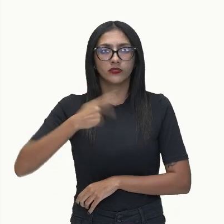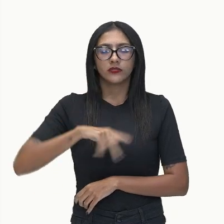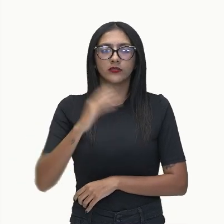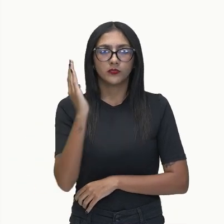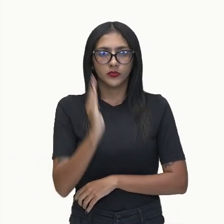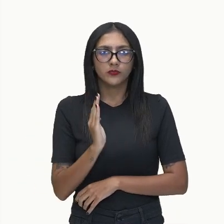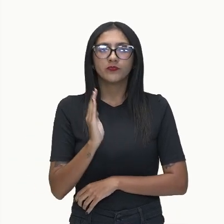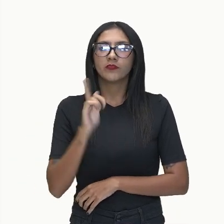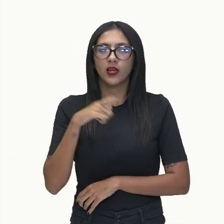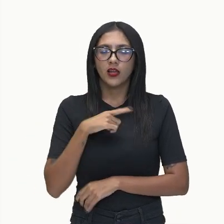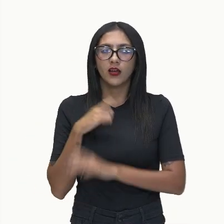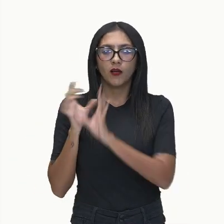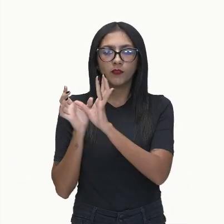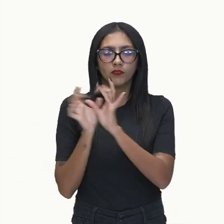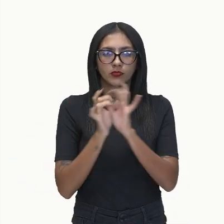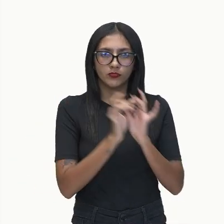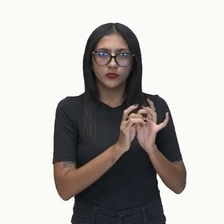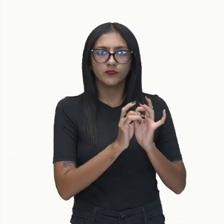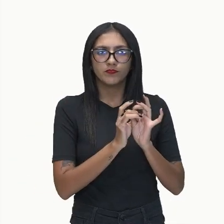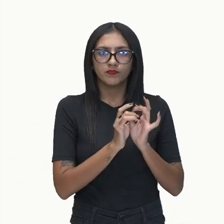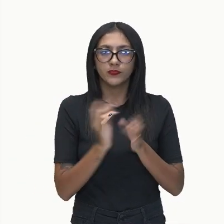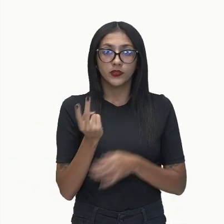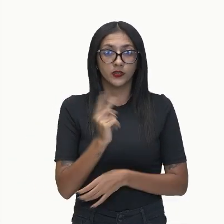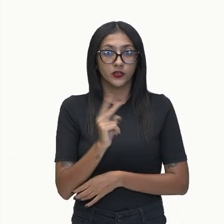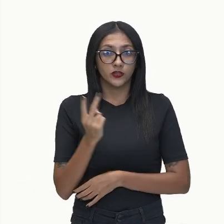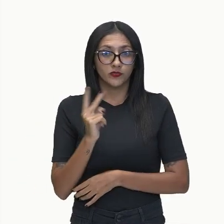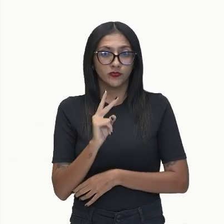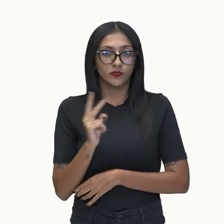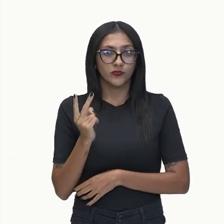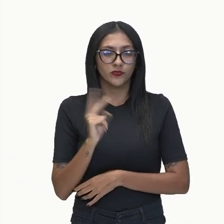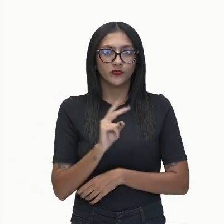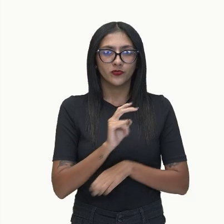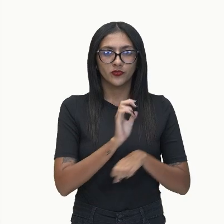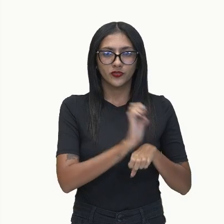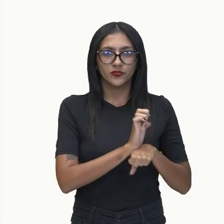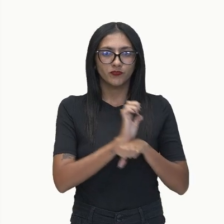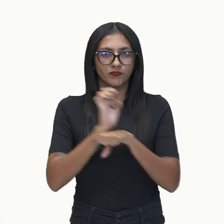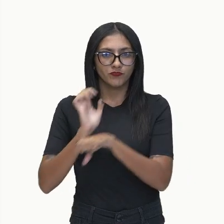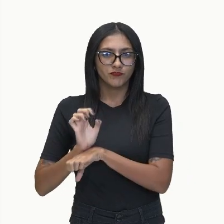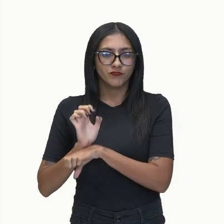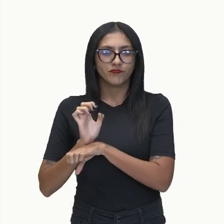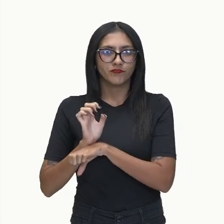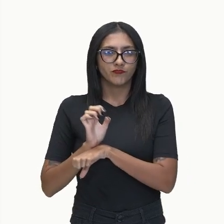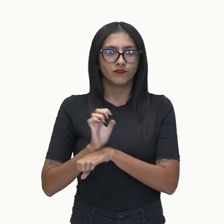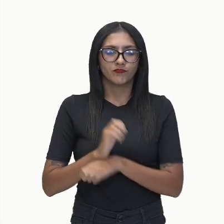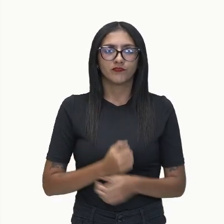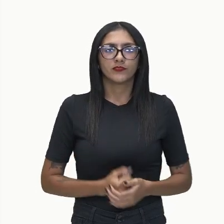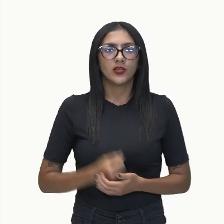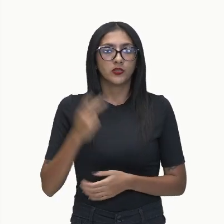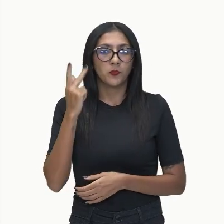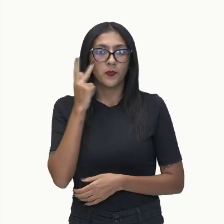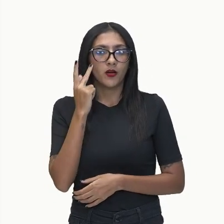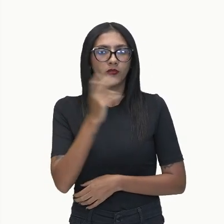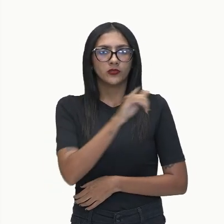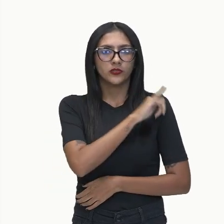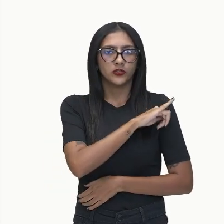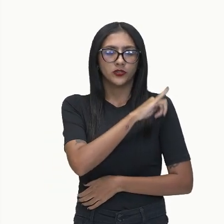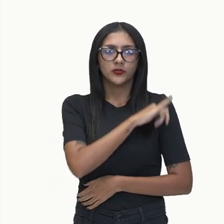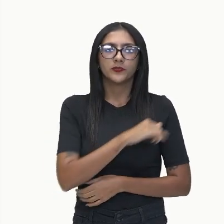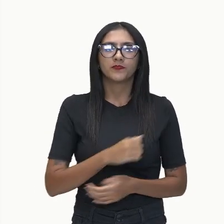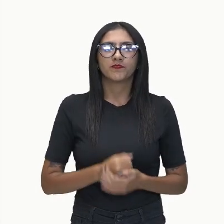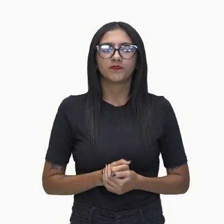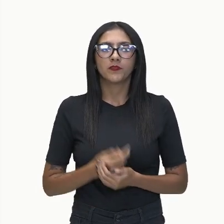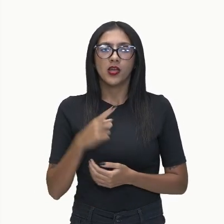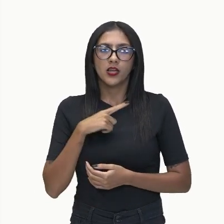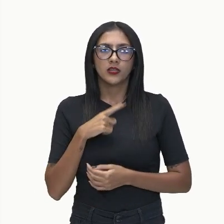pela conurbação dessas duas cidades, do Rio de Janeiro e São Paulo, né? Que estão conectados por uma vasta